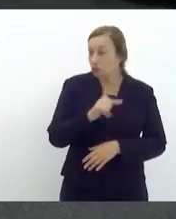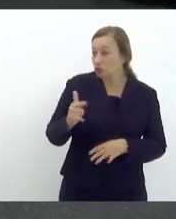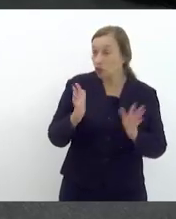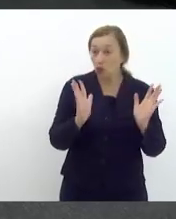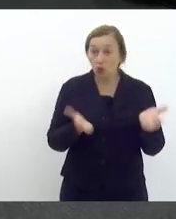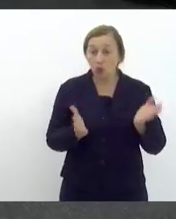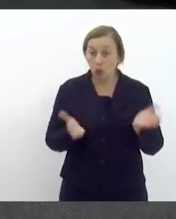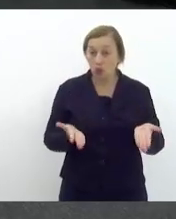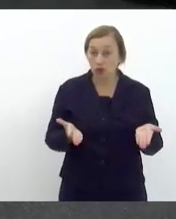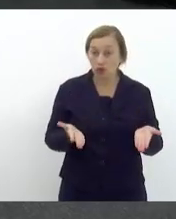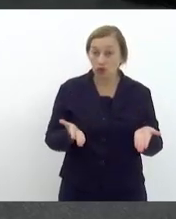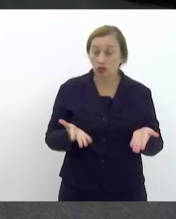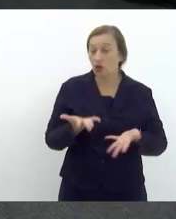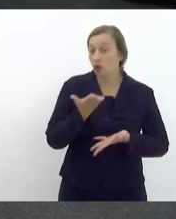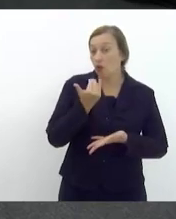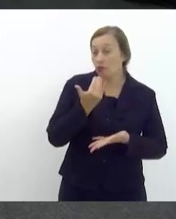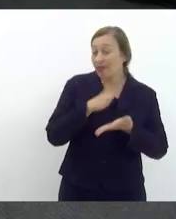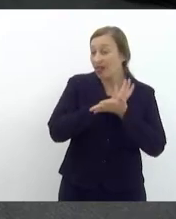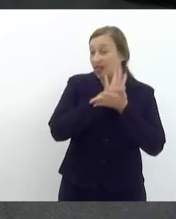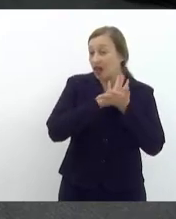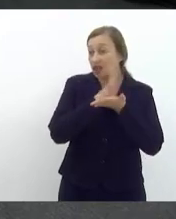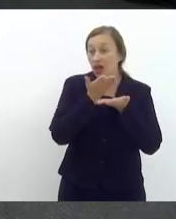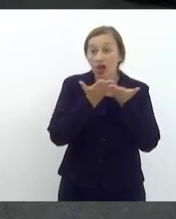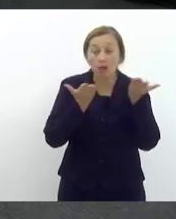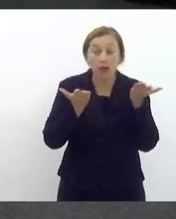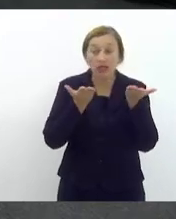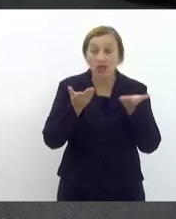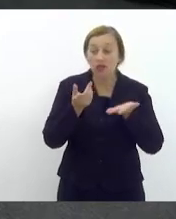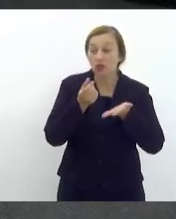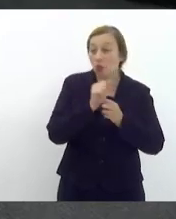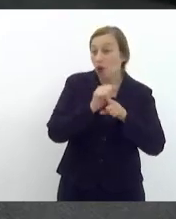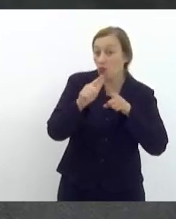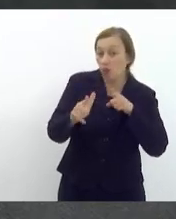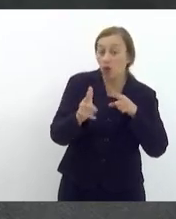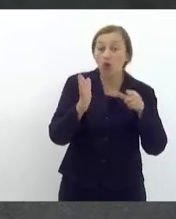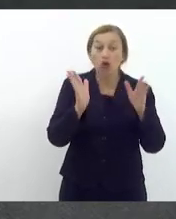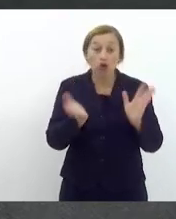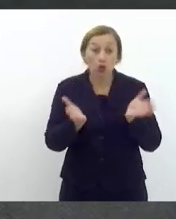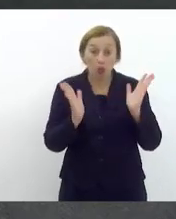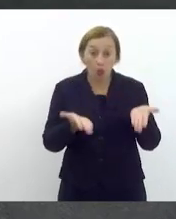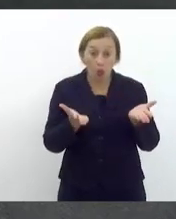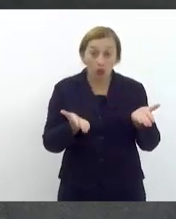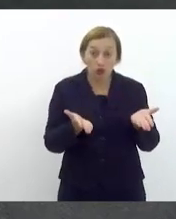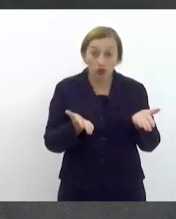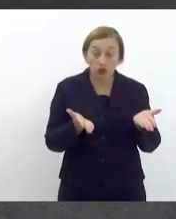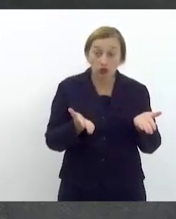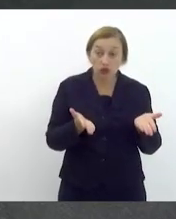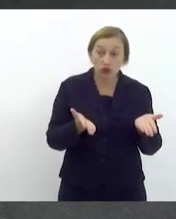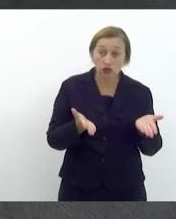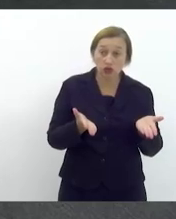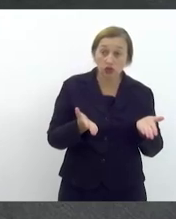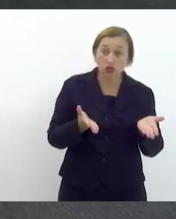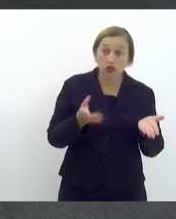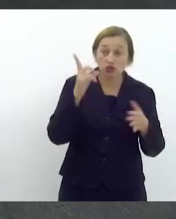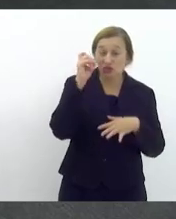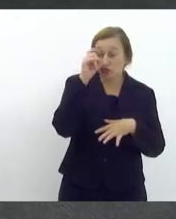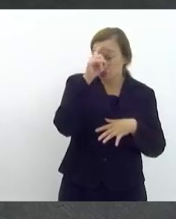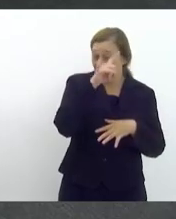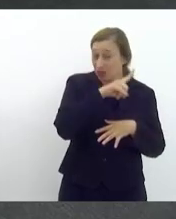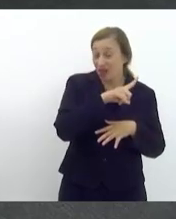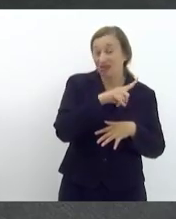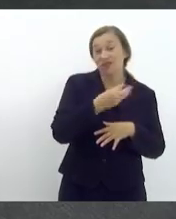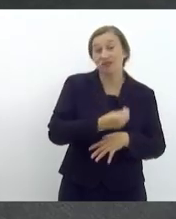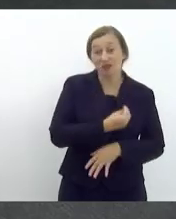o mínimo para comer que perderam os seus aluguéis que hoje estão passando uma situação de penúria